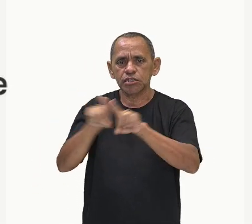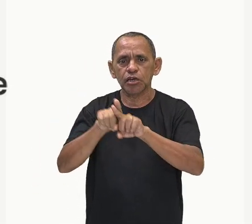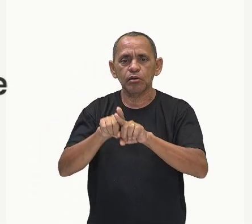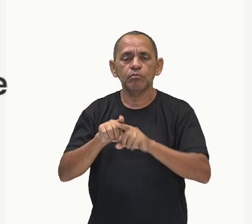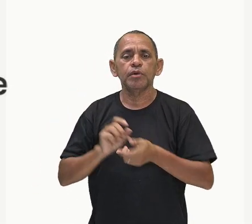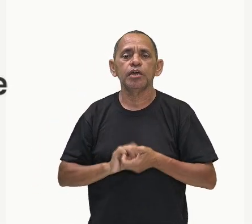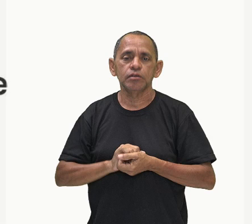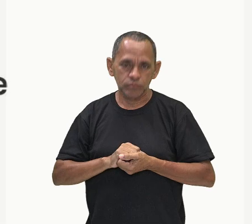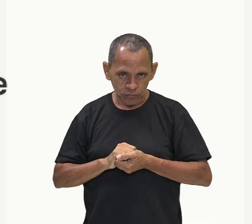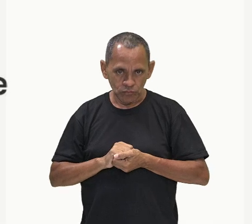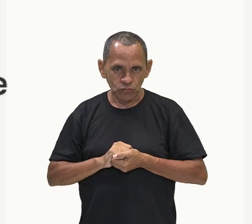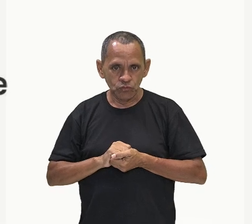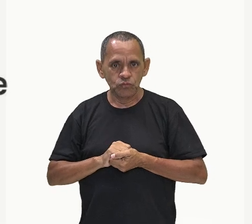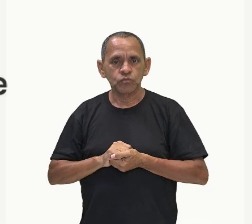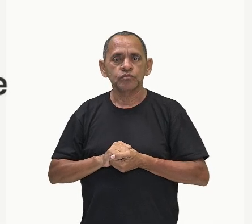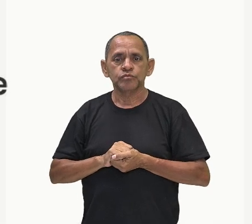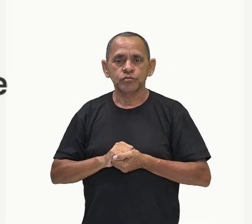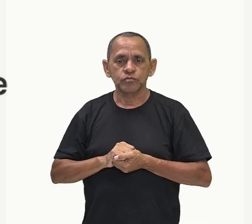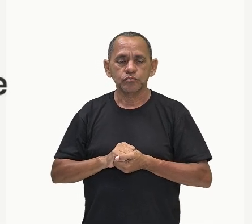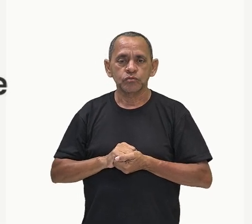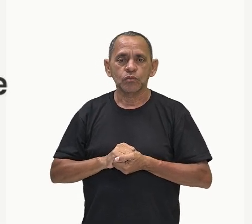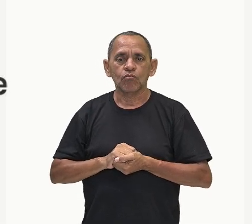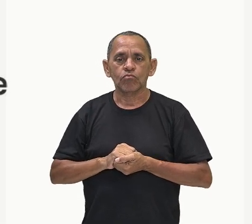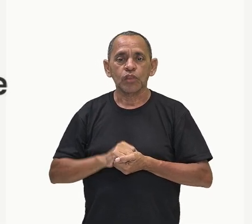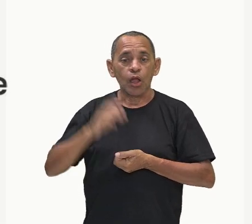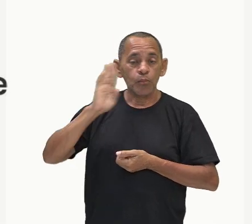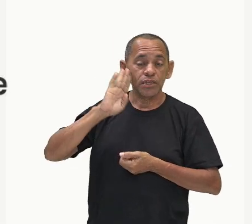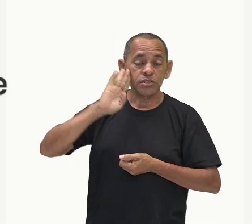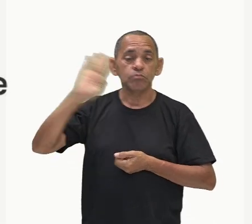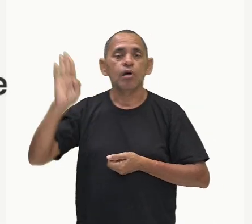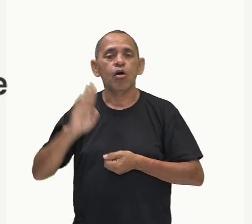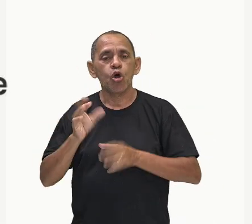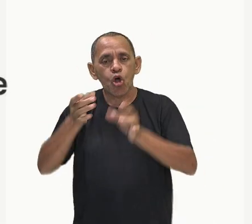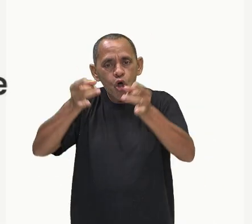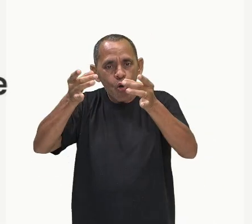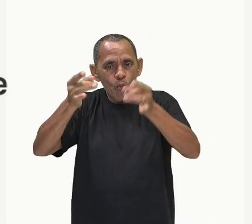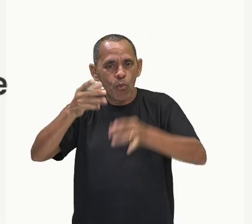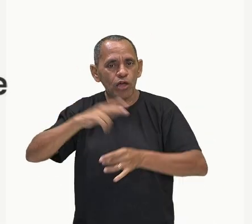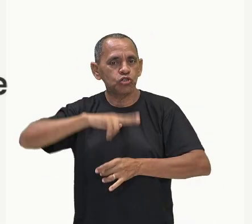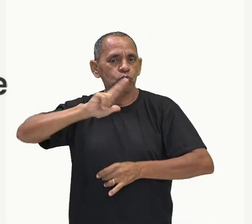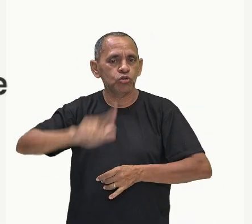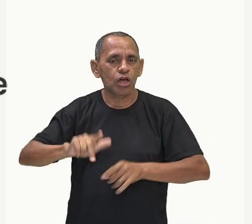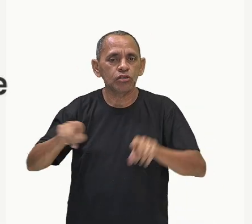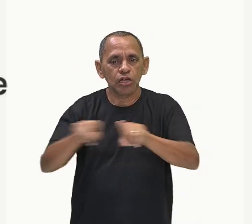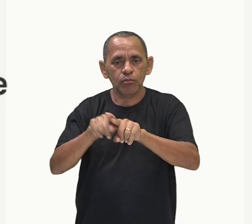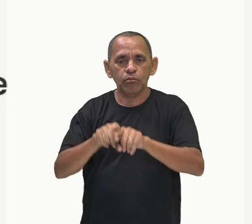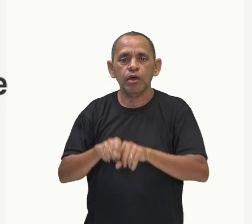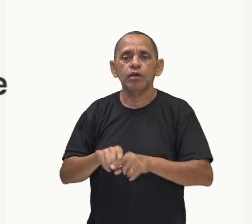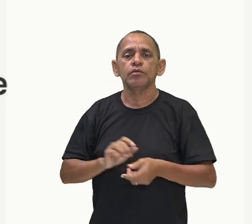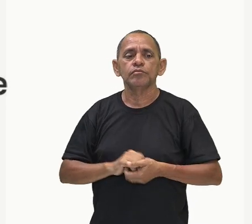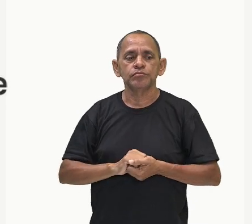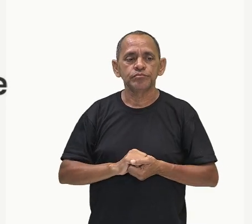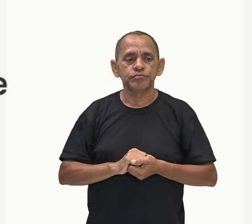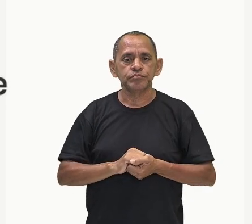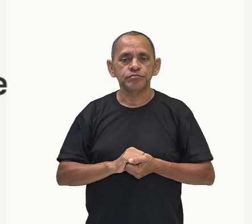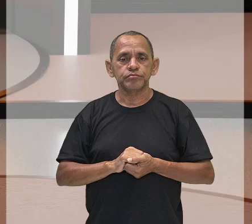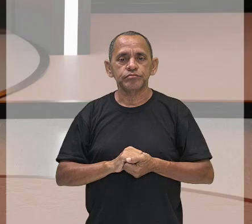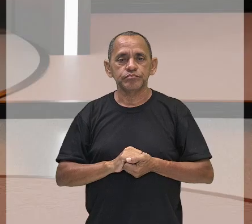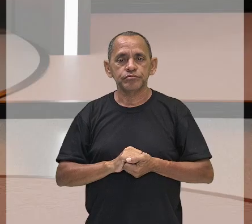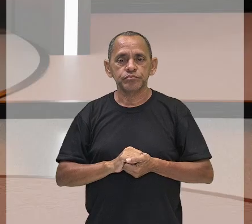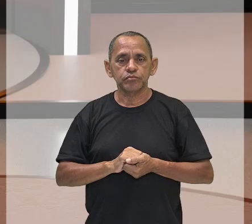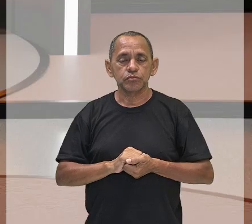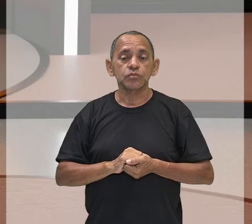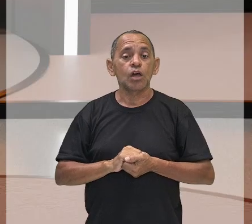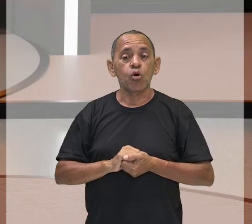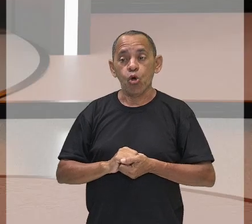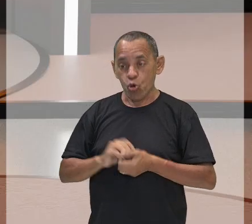o comércio brasileiro, galera. Então a gente está vendo que a burguesia, a elite portuguesa não estava